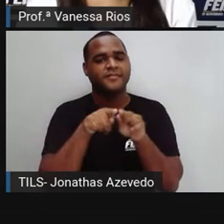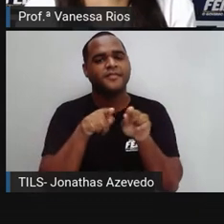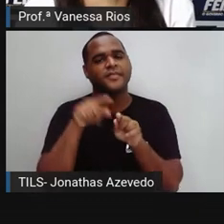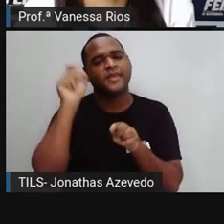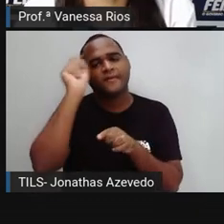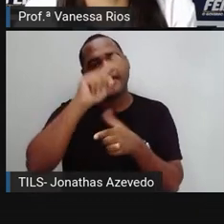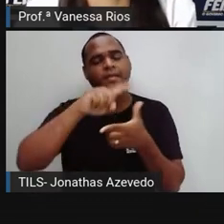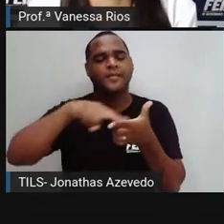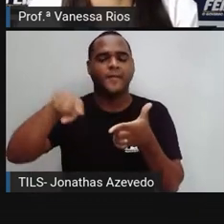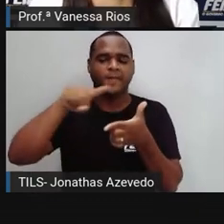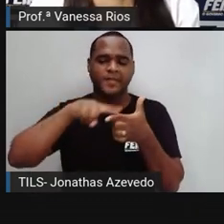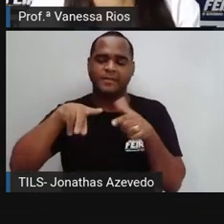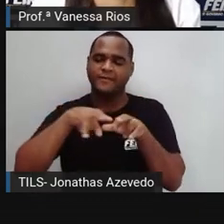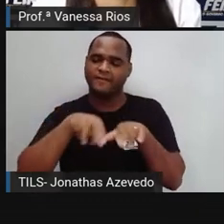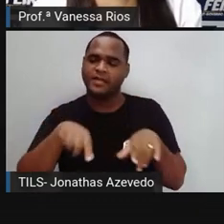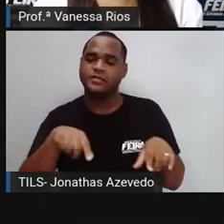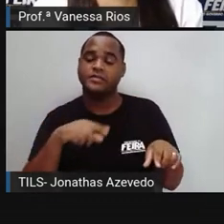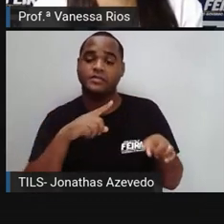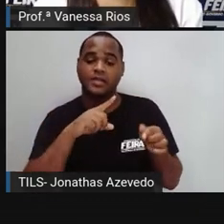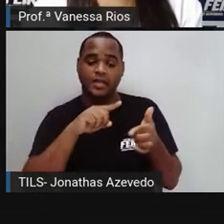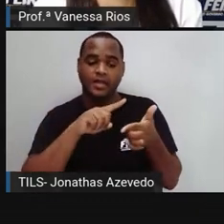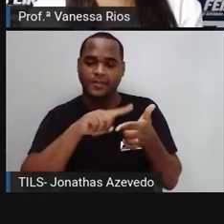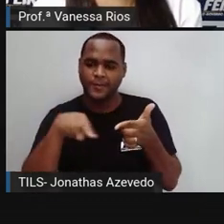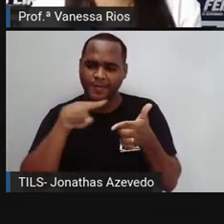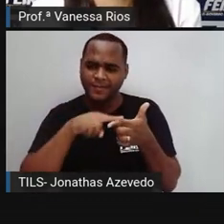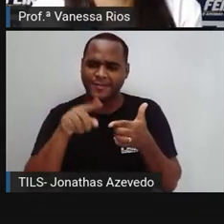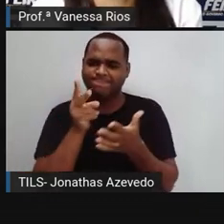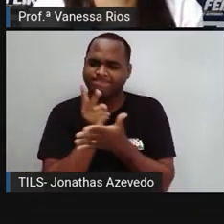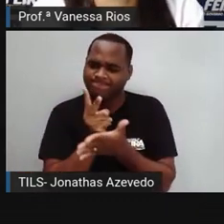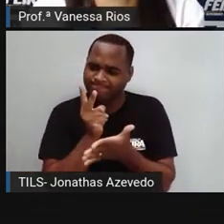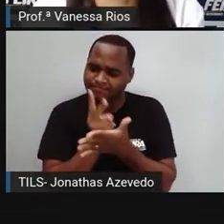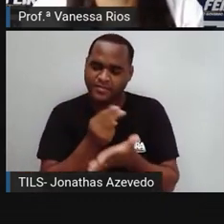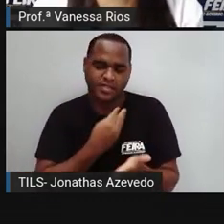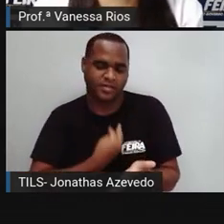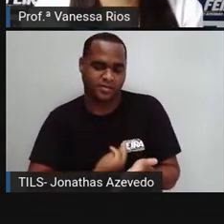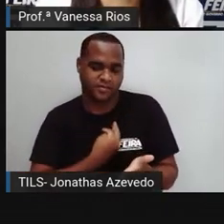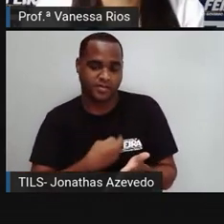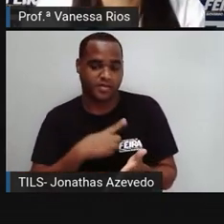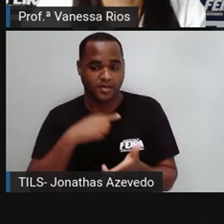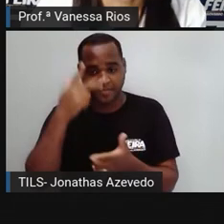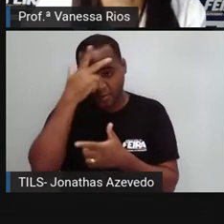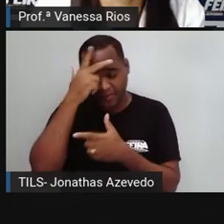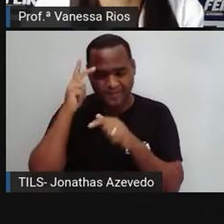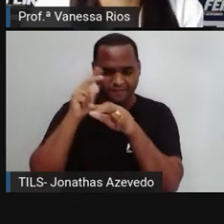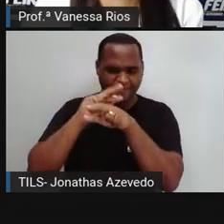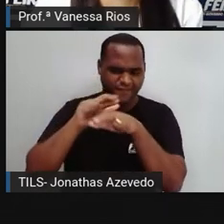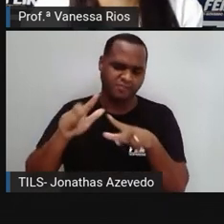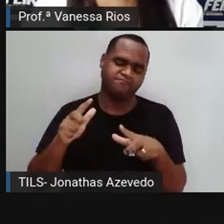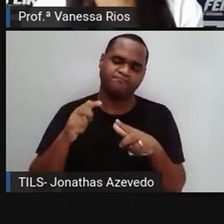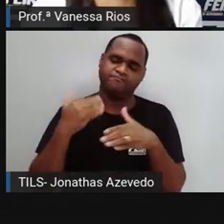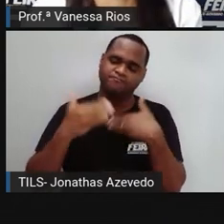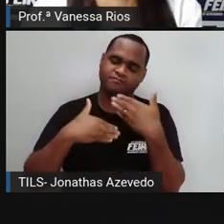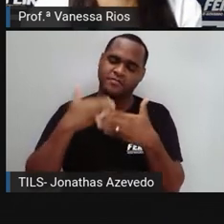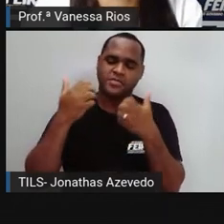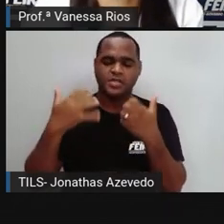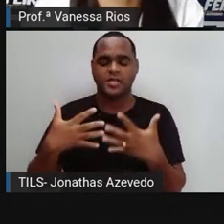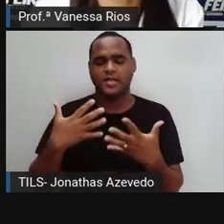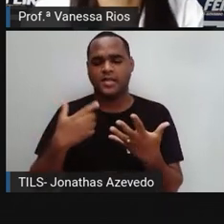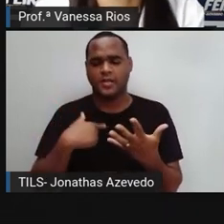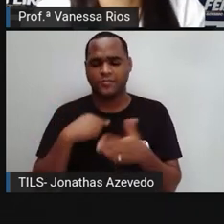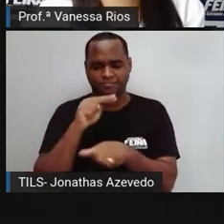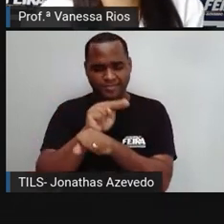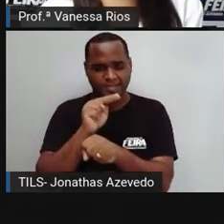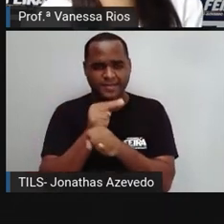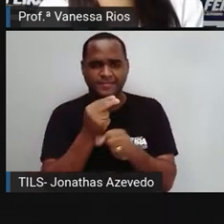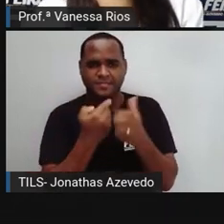dificuldades, os problemas, são presentes na vida de todas as pessoas, mas a gente não deve perder a